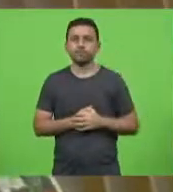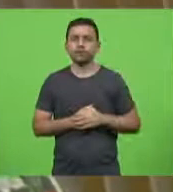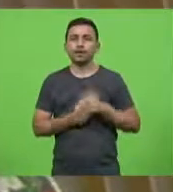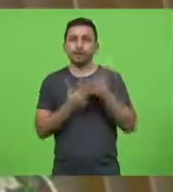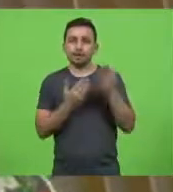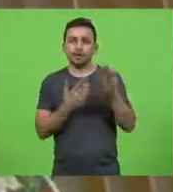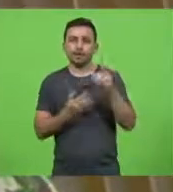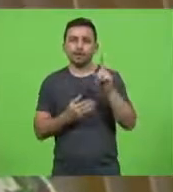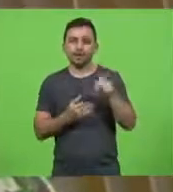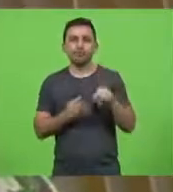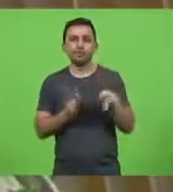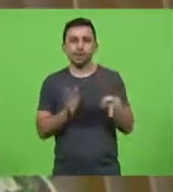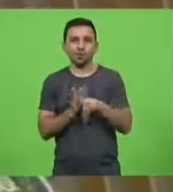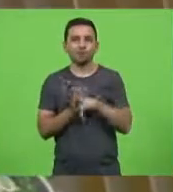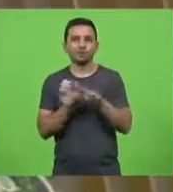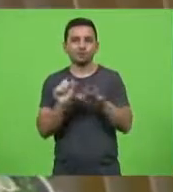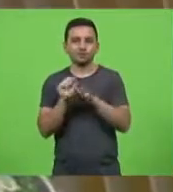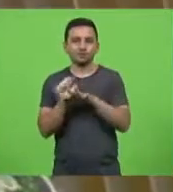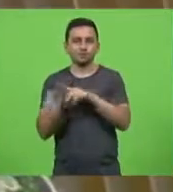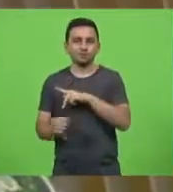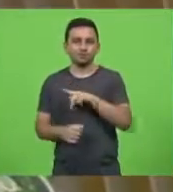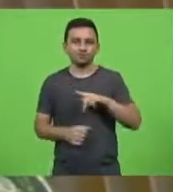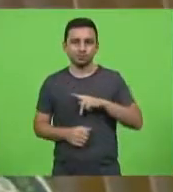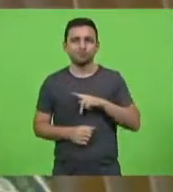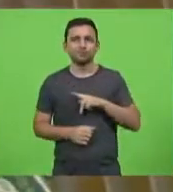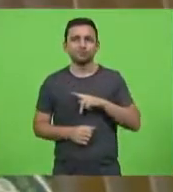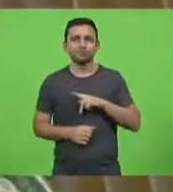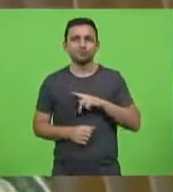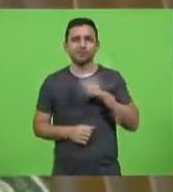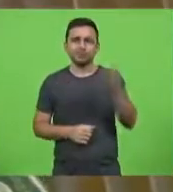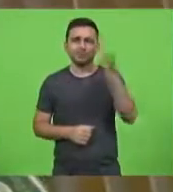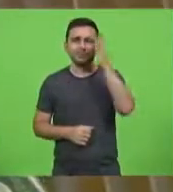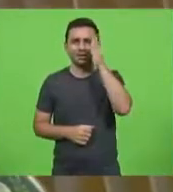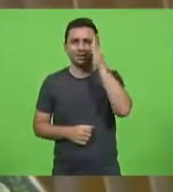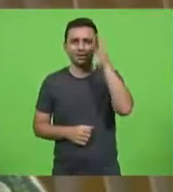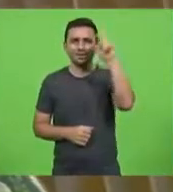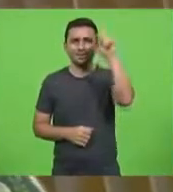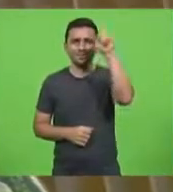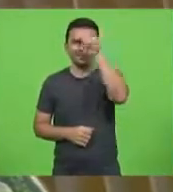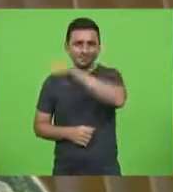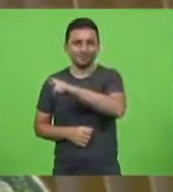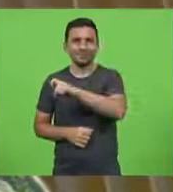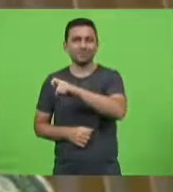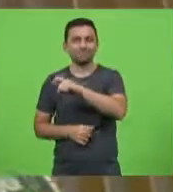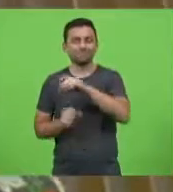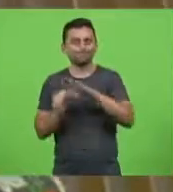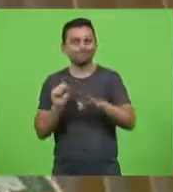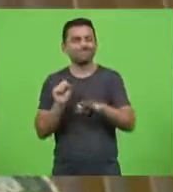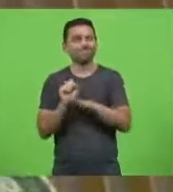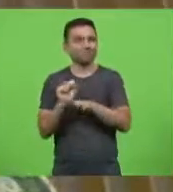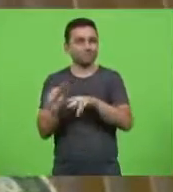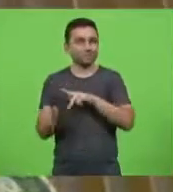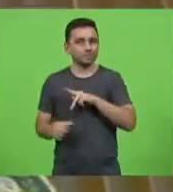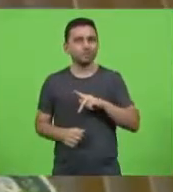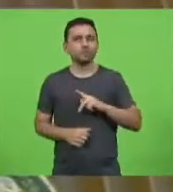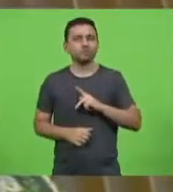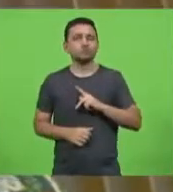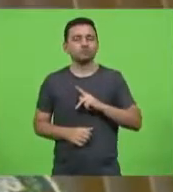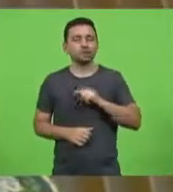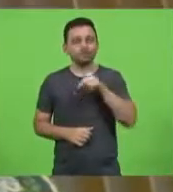é oriundo, né, da segurança pública também, sabe das dificuldades que nós passamos aqui na segurança pública, né, e sabe